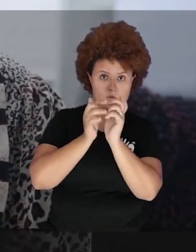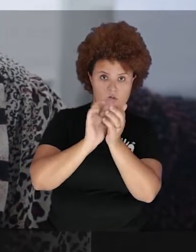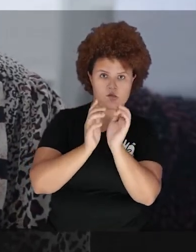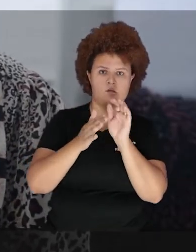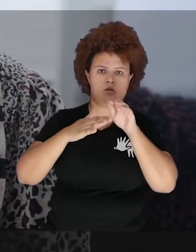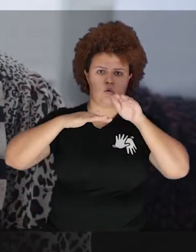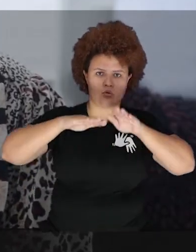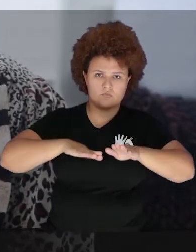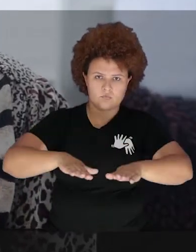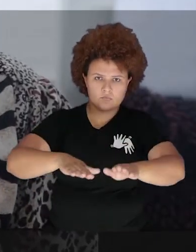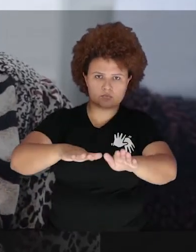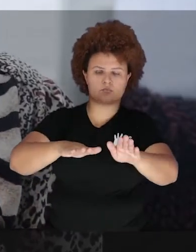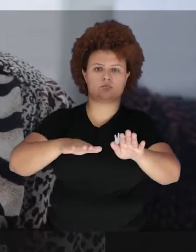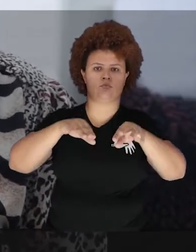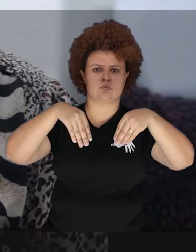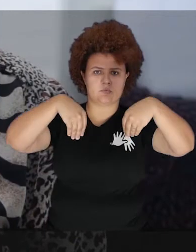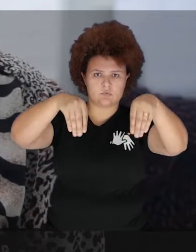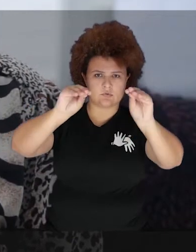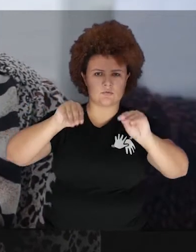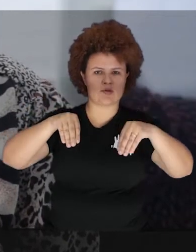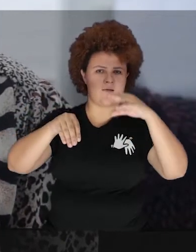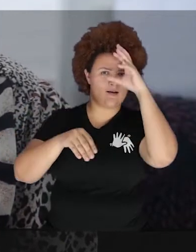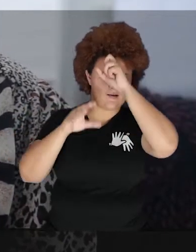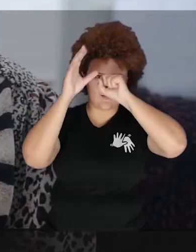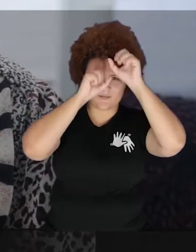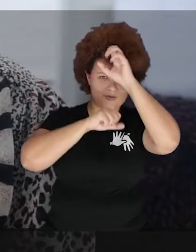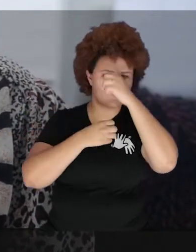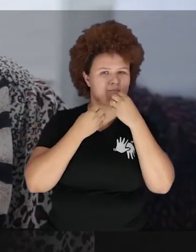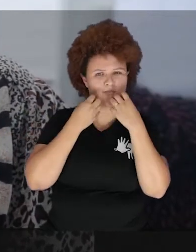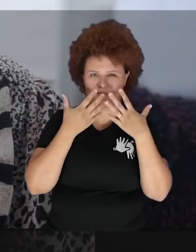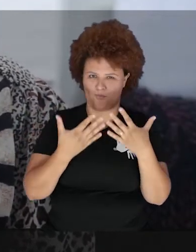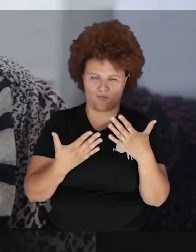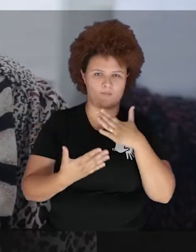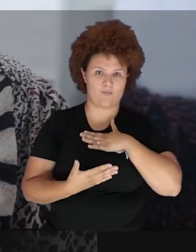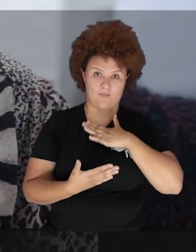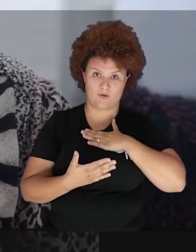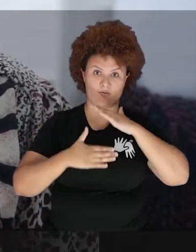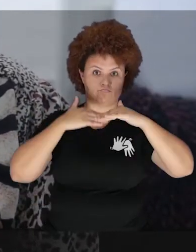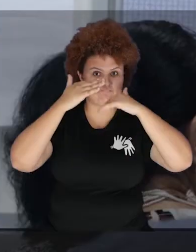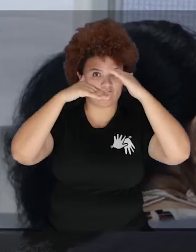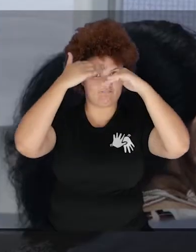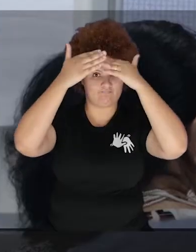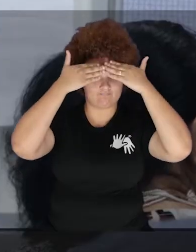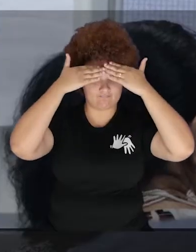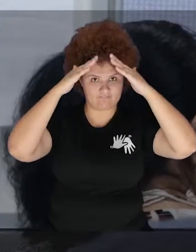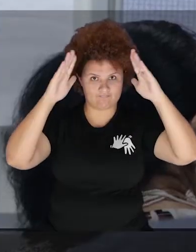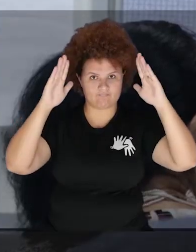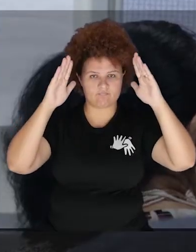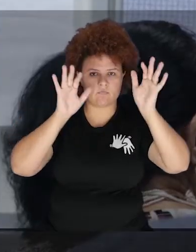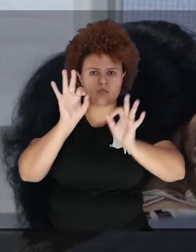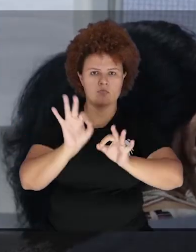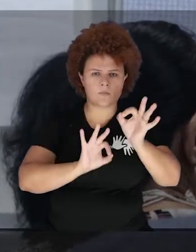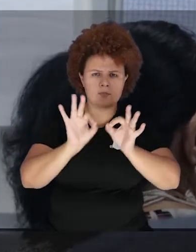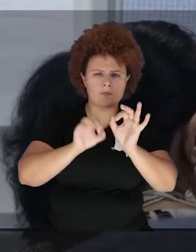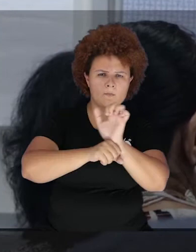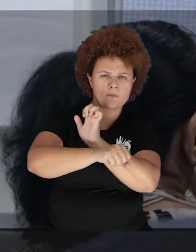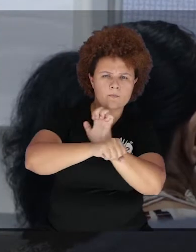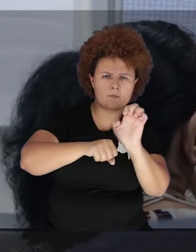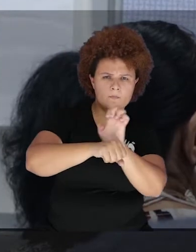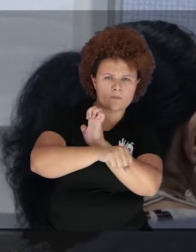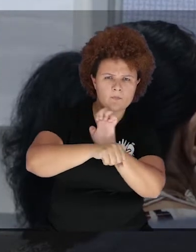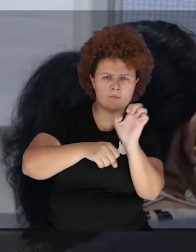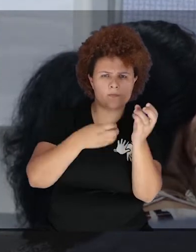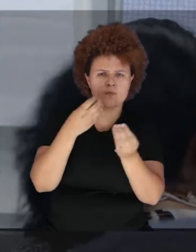costura, tecido e aprendi muito. É muito bom para mim, é muito gratificante e eu quero crescer. Planejamento estratégico,